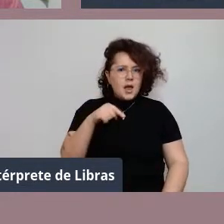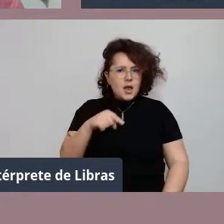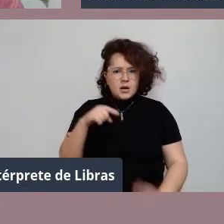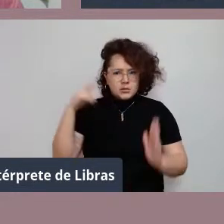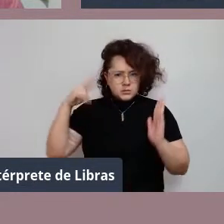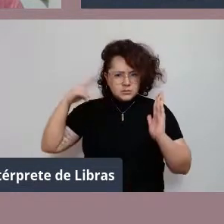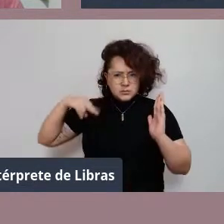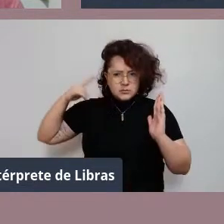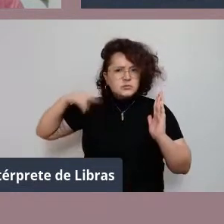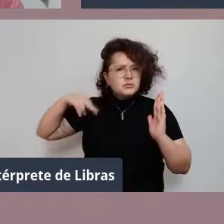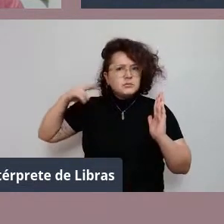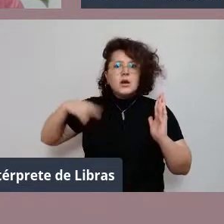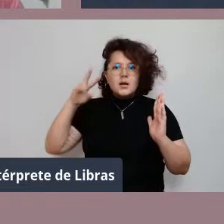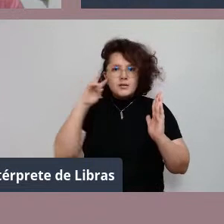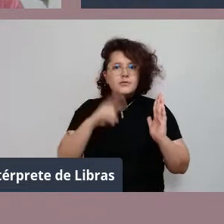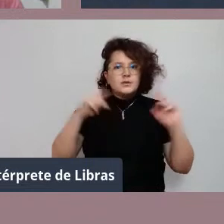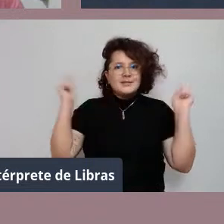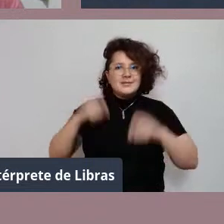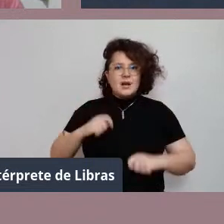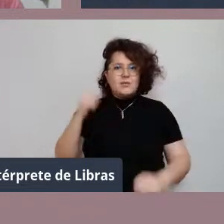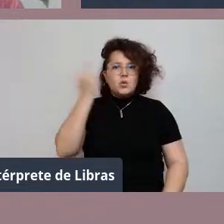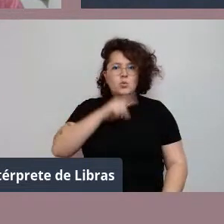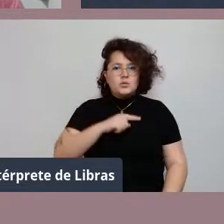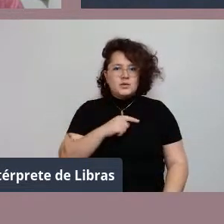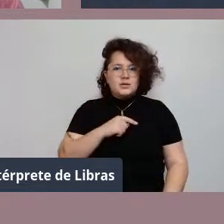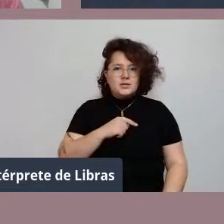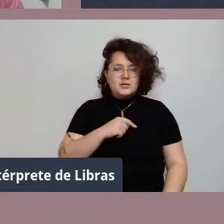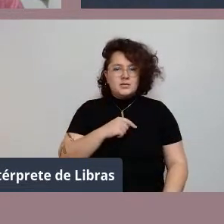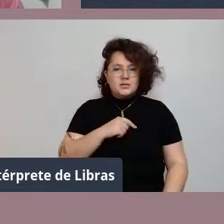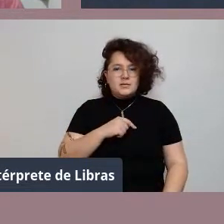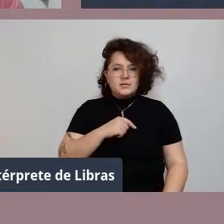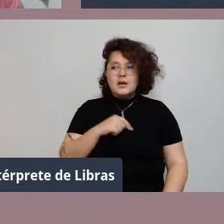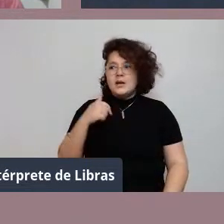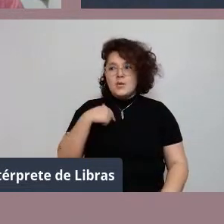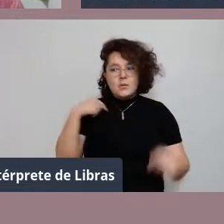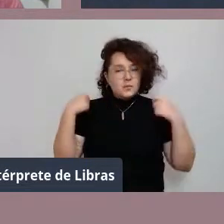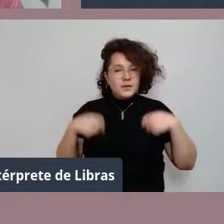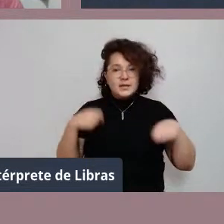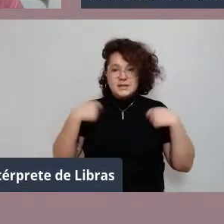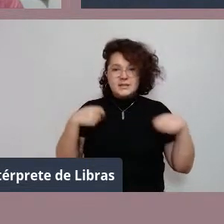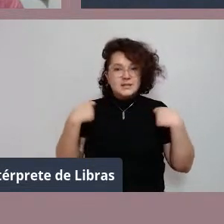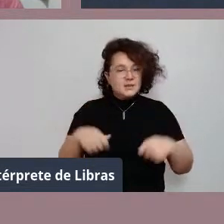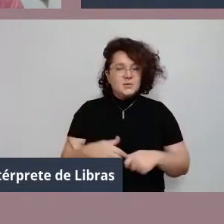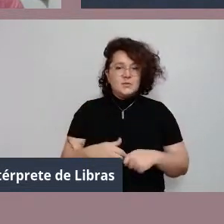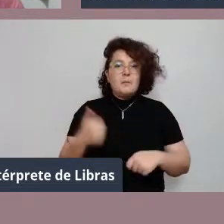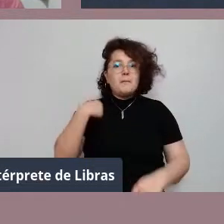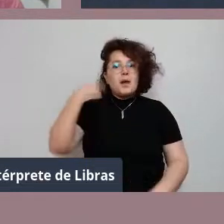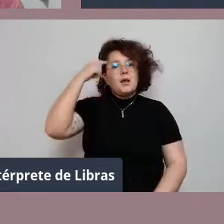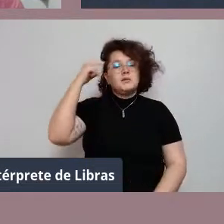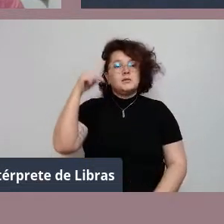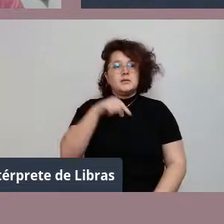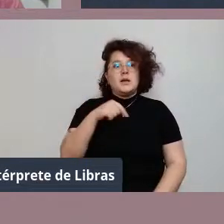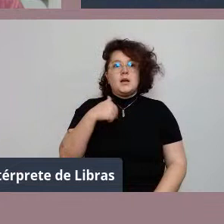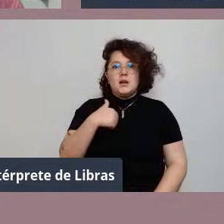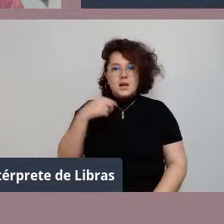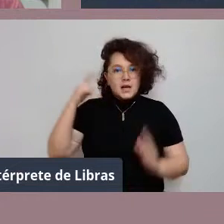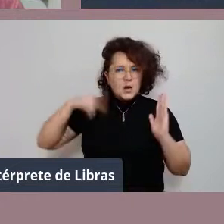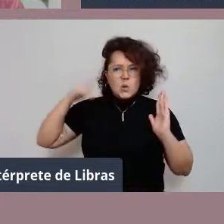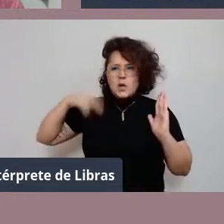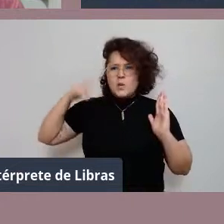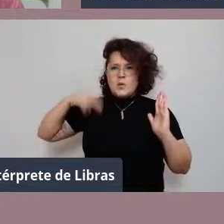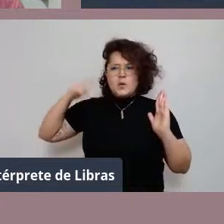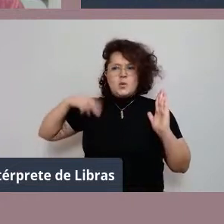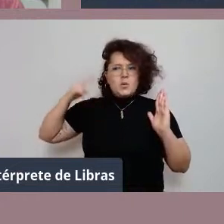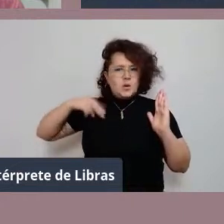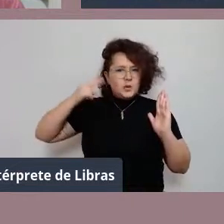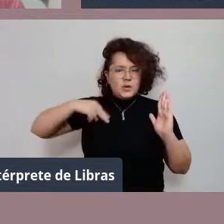que dava. Entendeu? Ela desistiu de passar. Mas eu tenho a impressão de que ela deve ter lido e relido. Então, aí